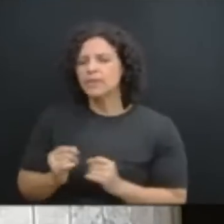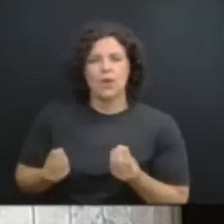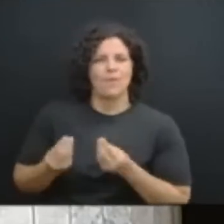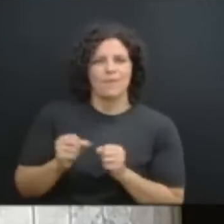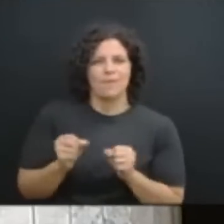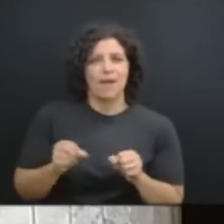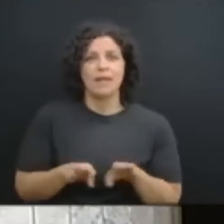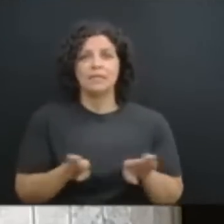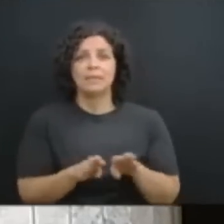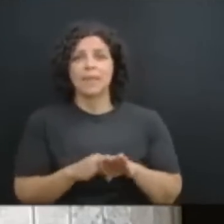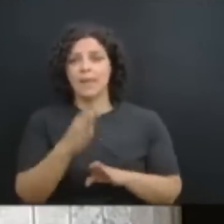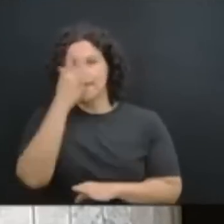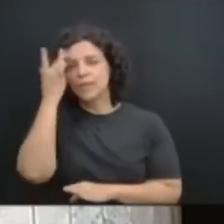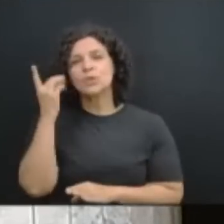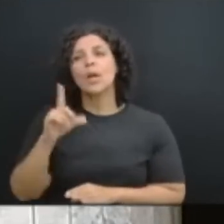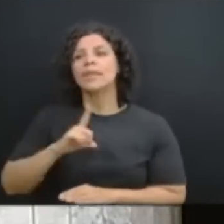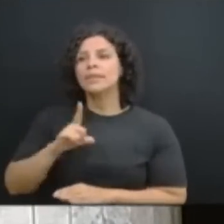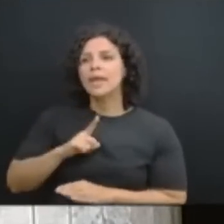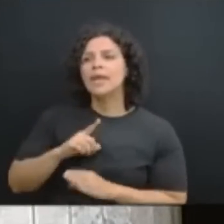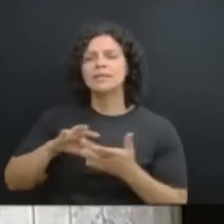para quem vive do ter.